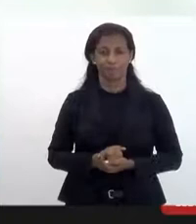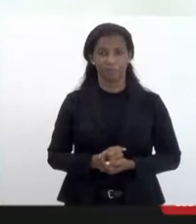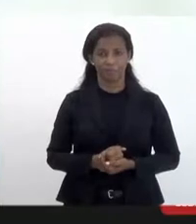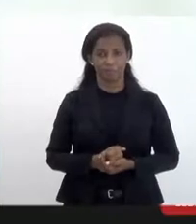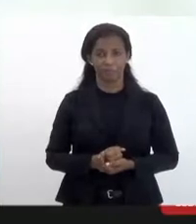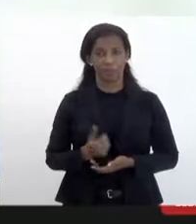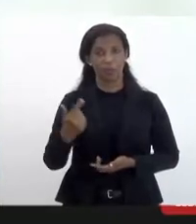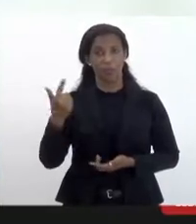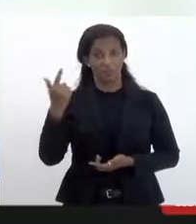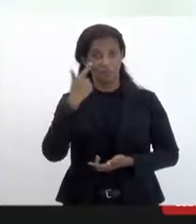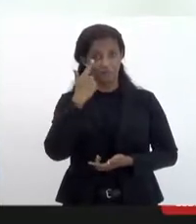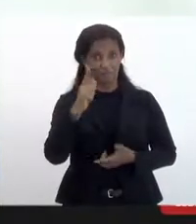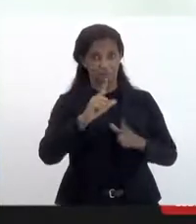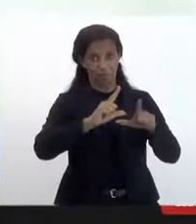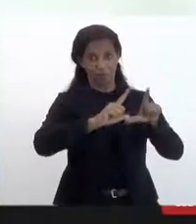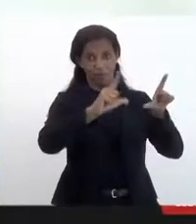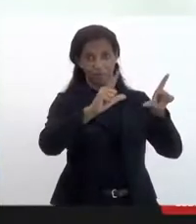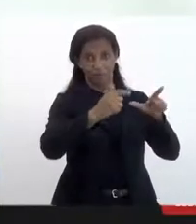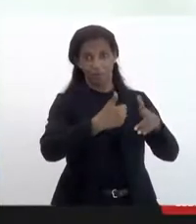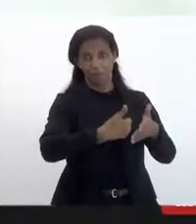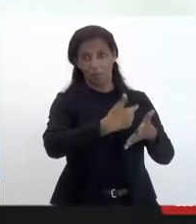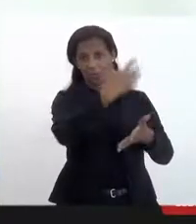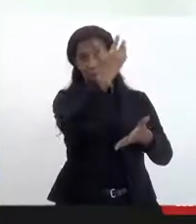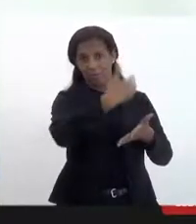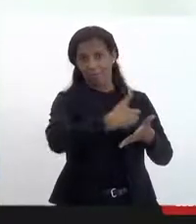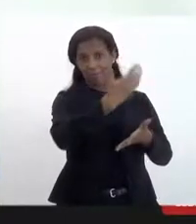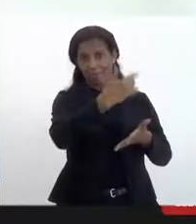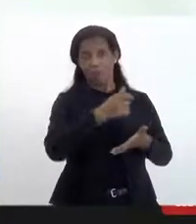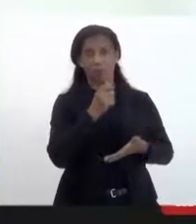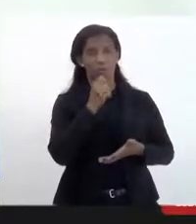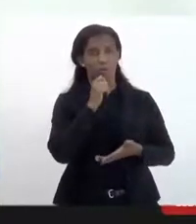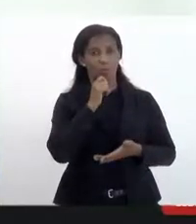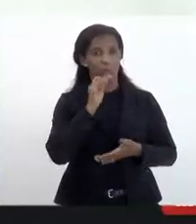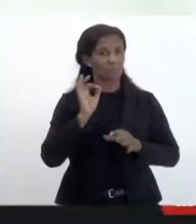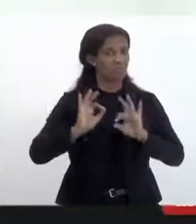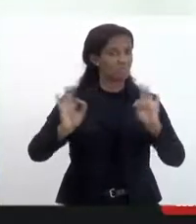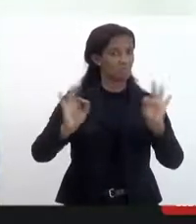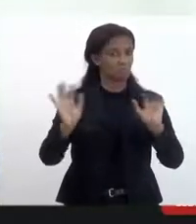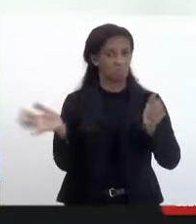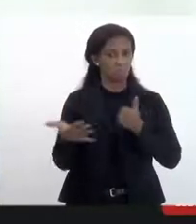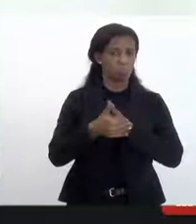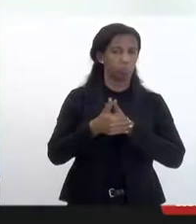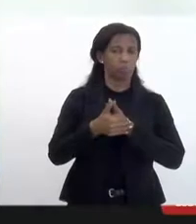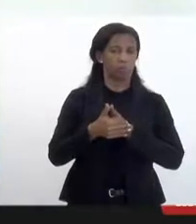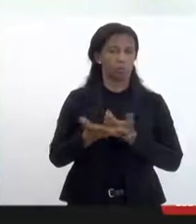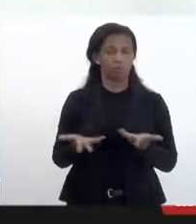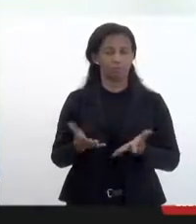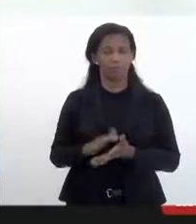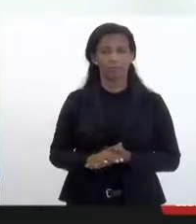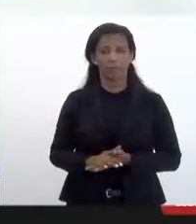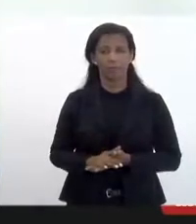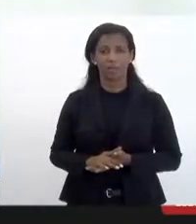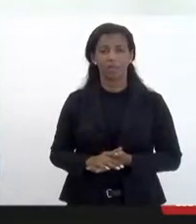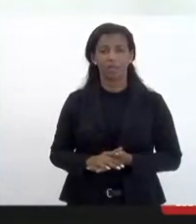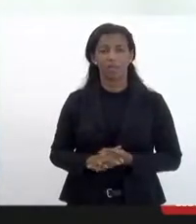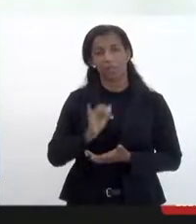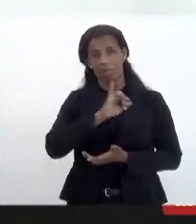a exposição. Não tem nenhum número mascarado. Aliás, isso faz parte